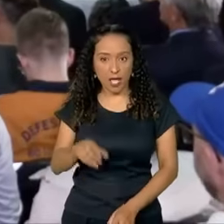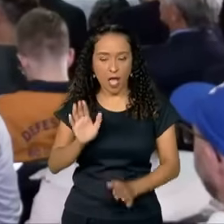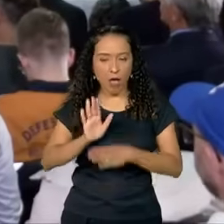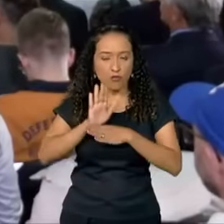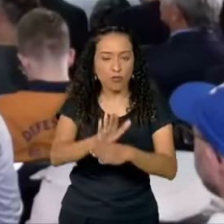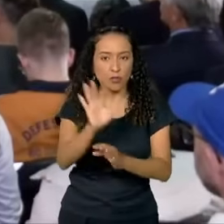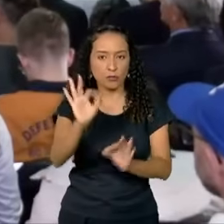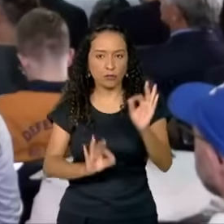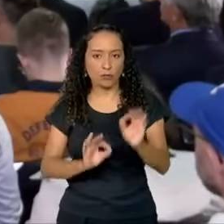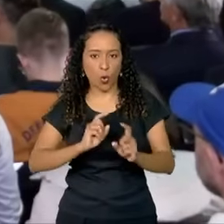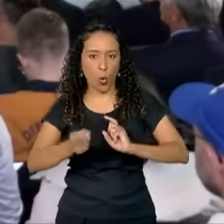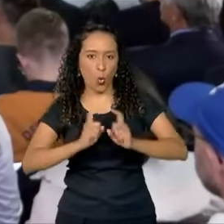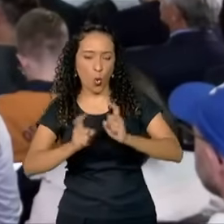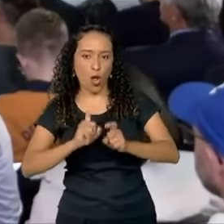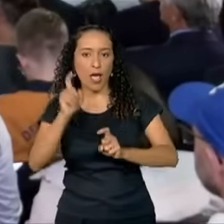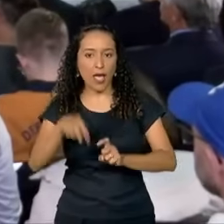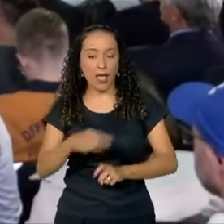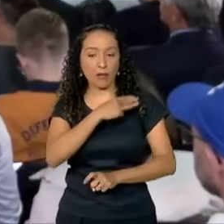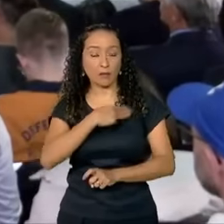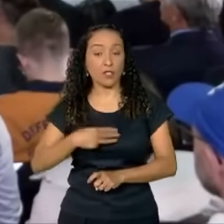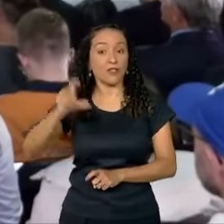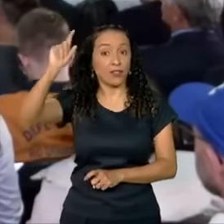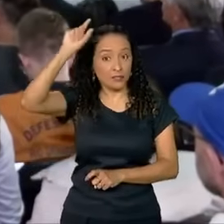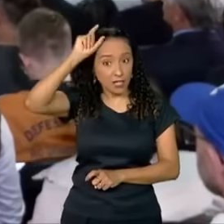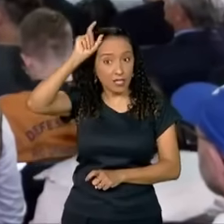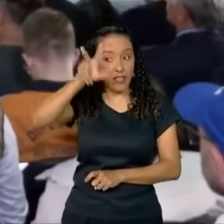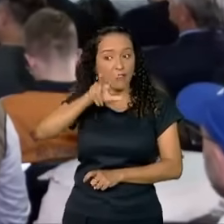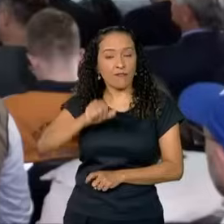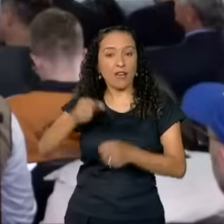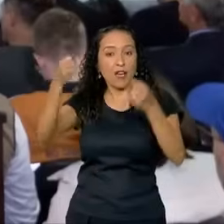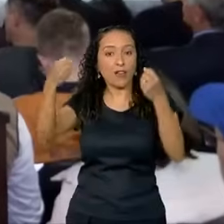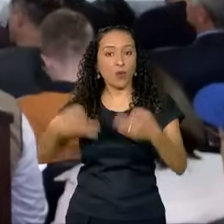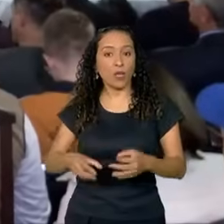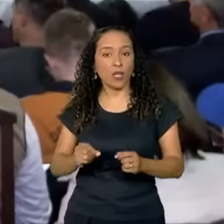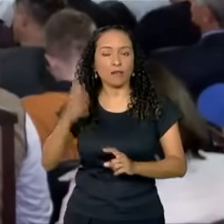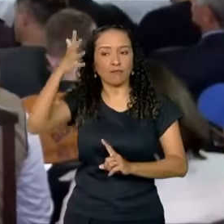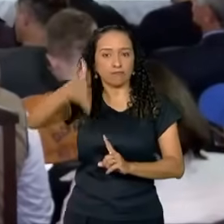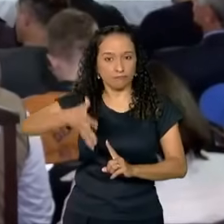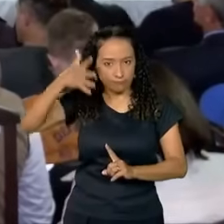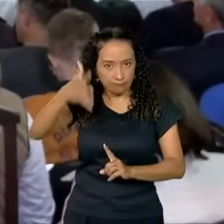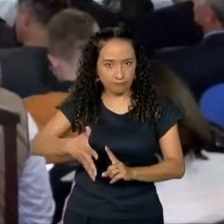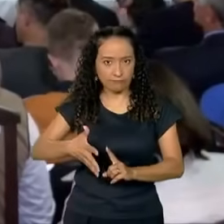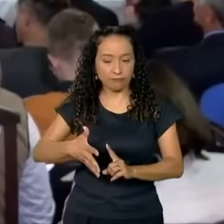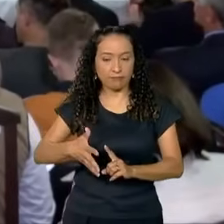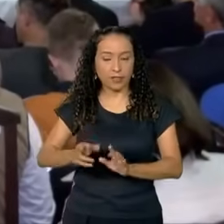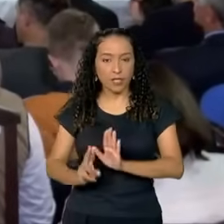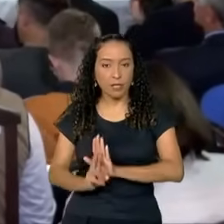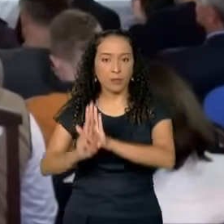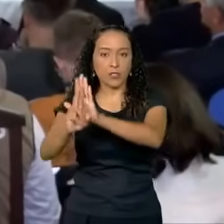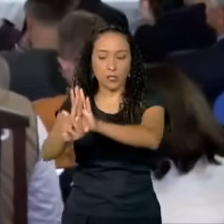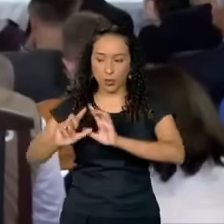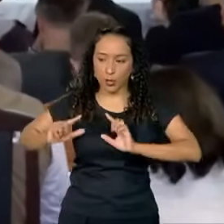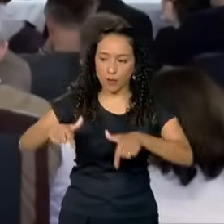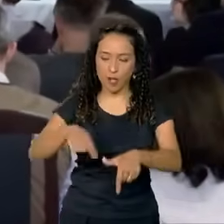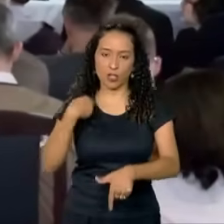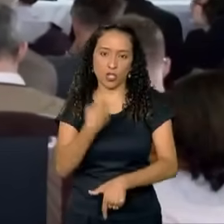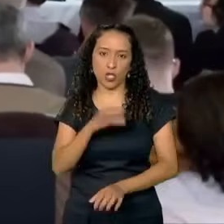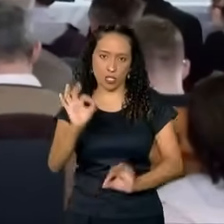coordenar esse trabalho é o ministro Valdez, e ele vai fazer uma fala em nome do trabalho que nós estamos